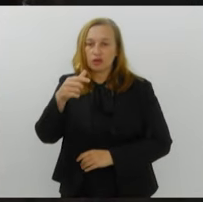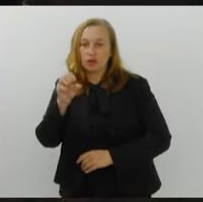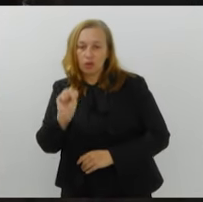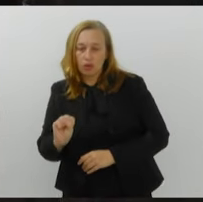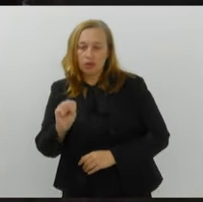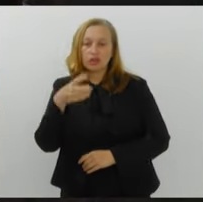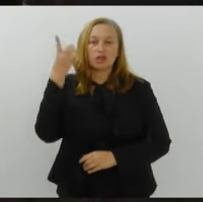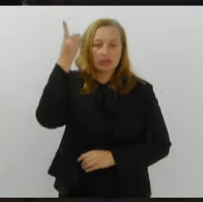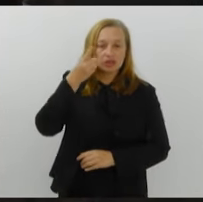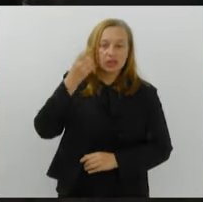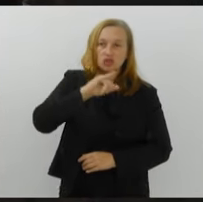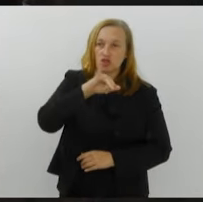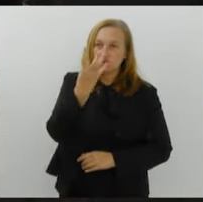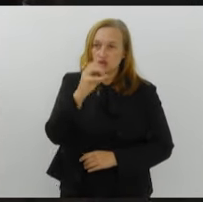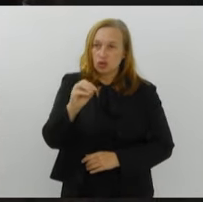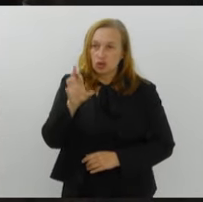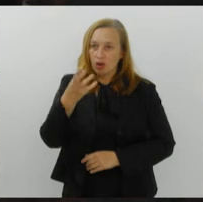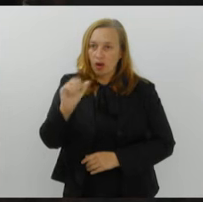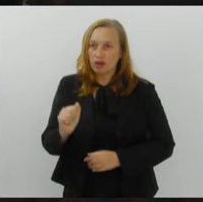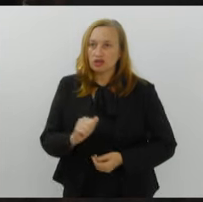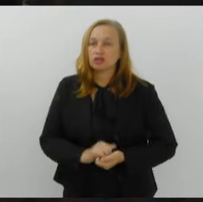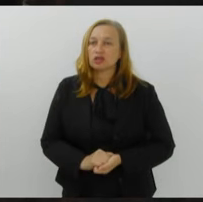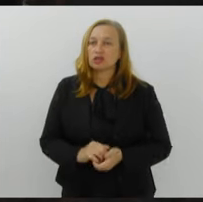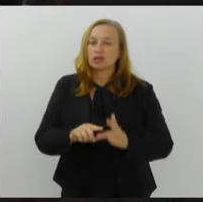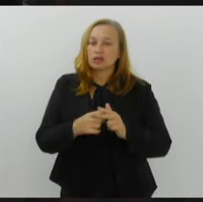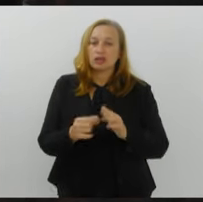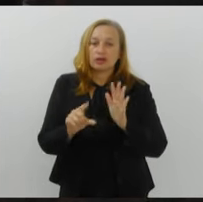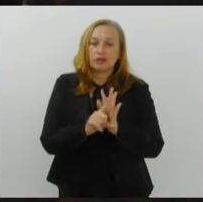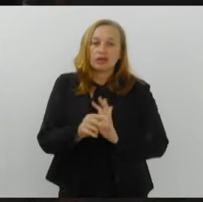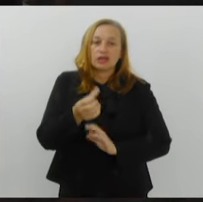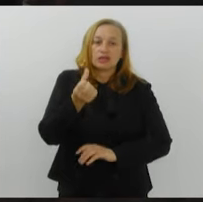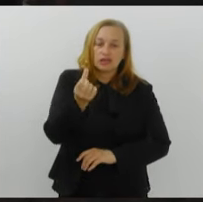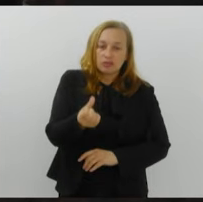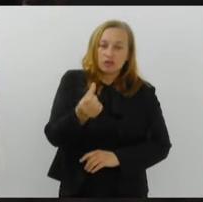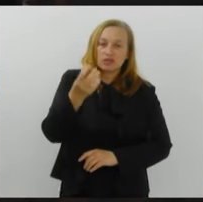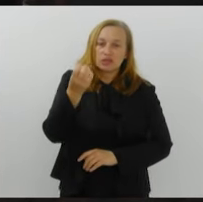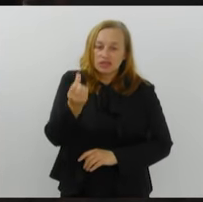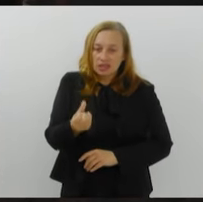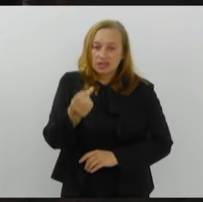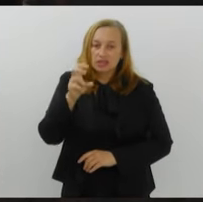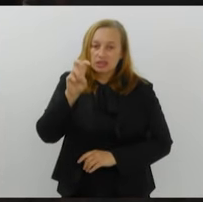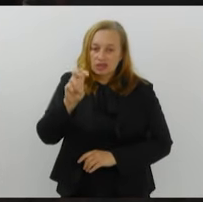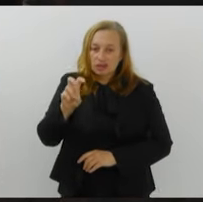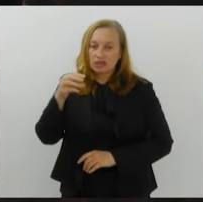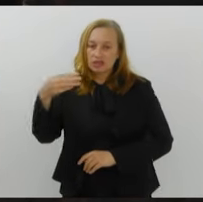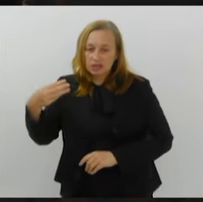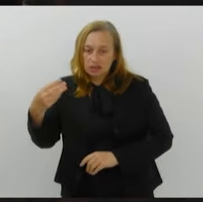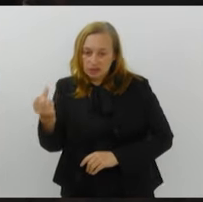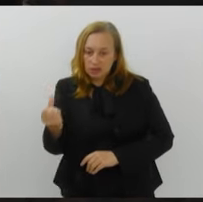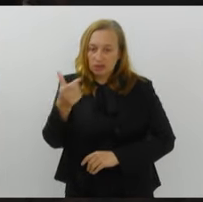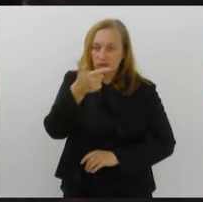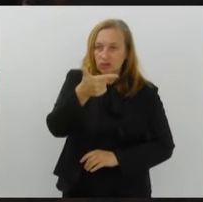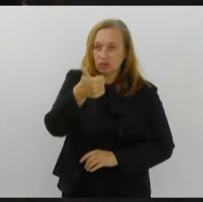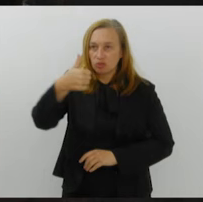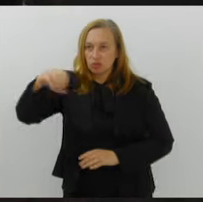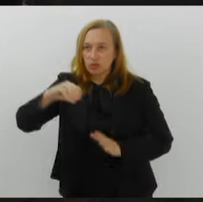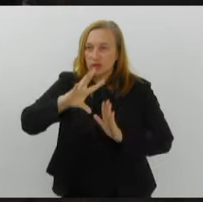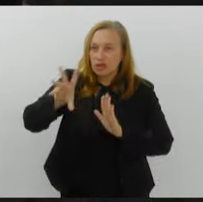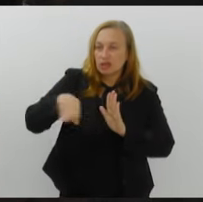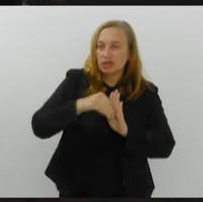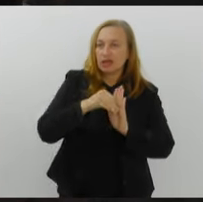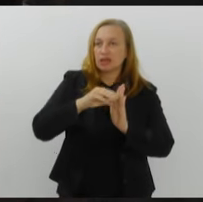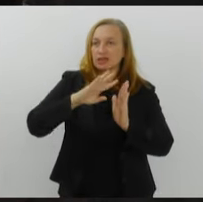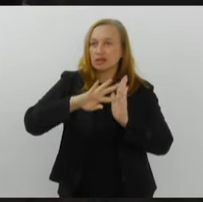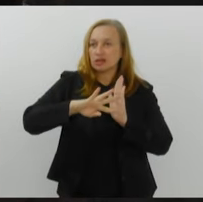Júlio Rocha, que altera a lei número 5.645, de 6 de janeiro de 2010, para incluir no calendário